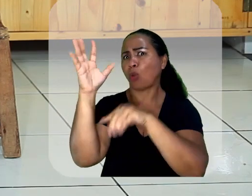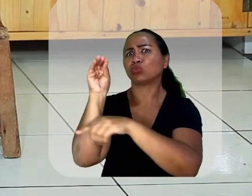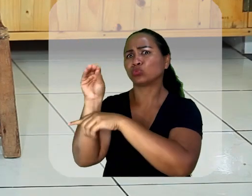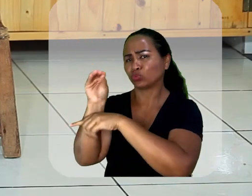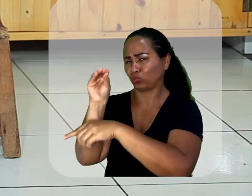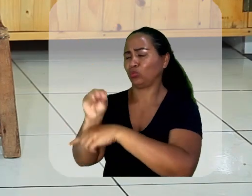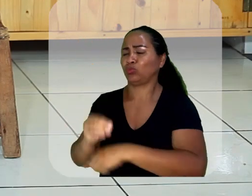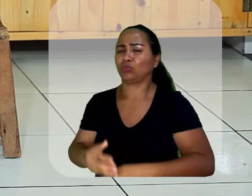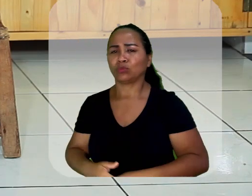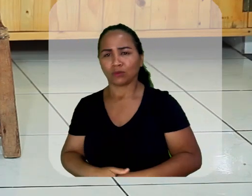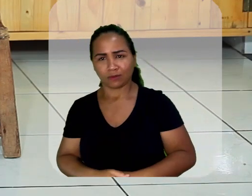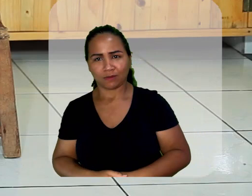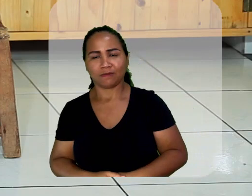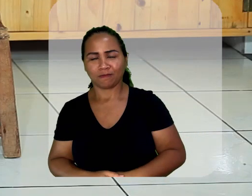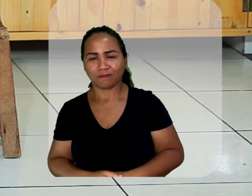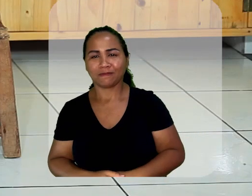necessidade.